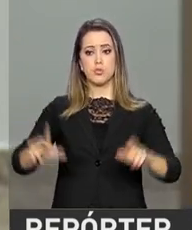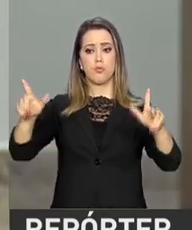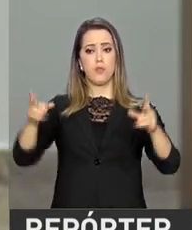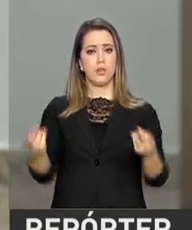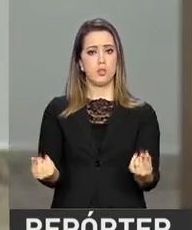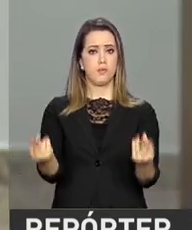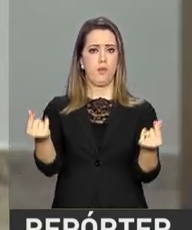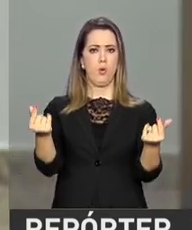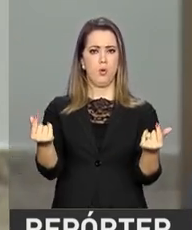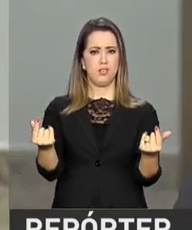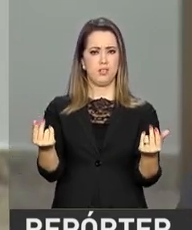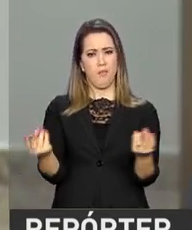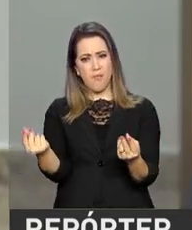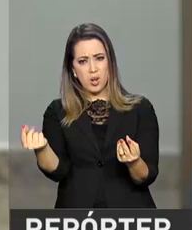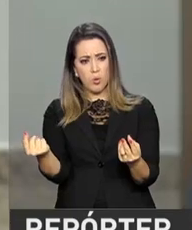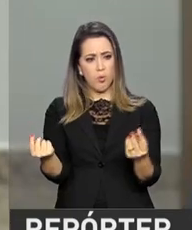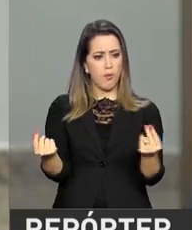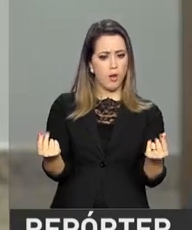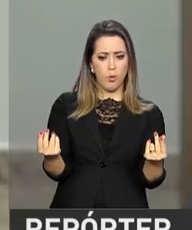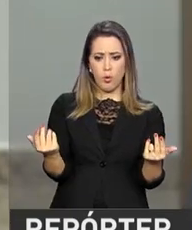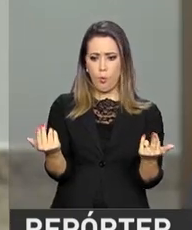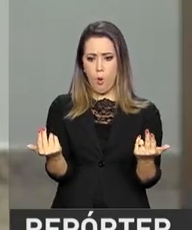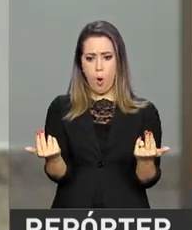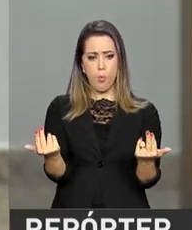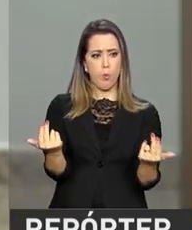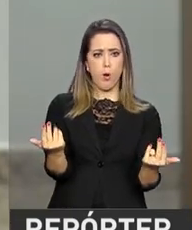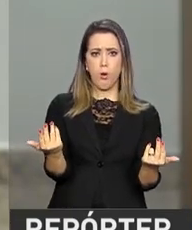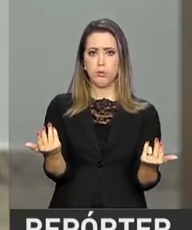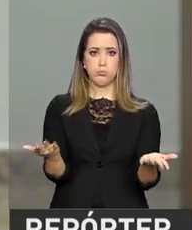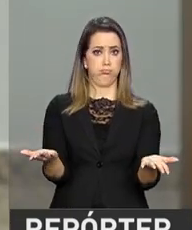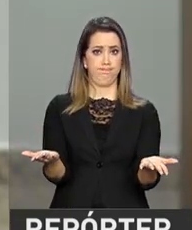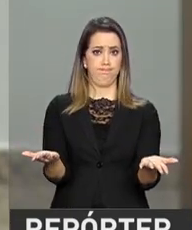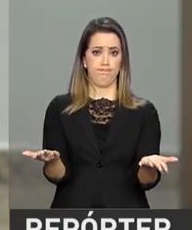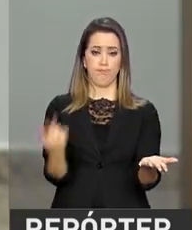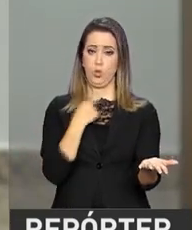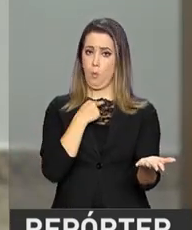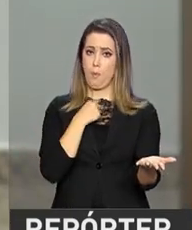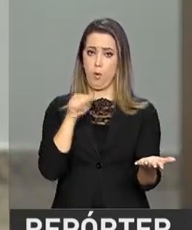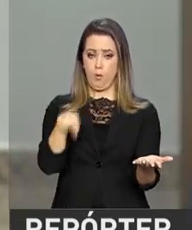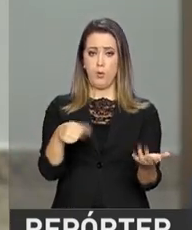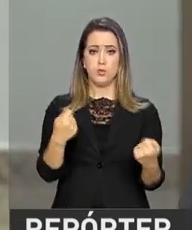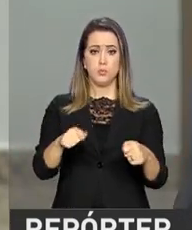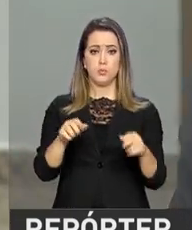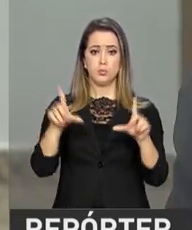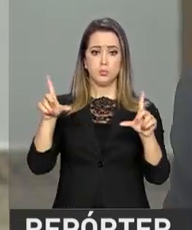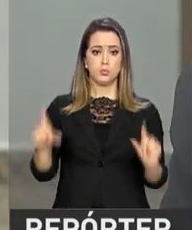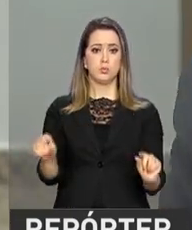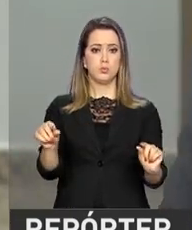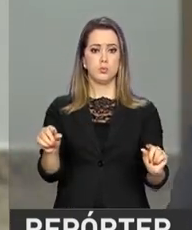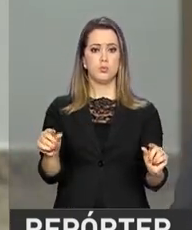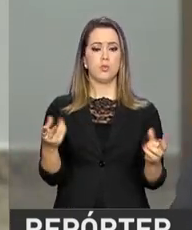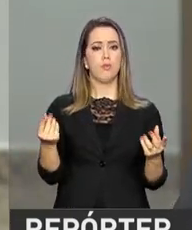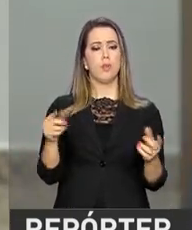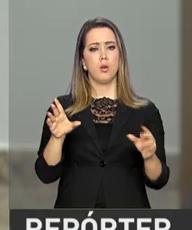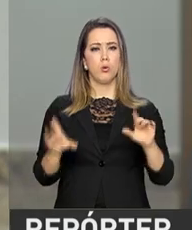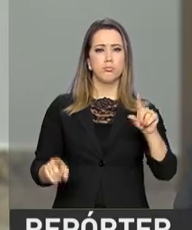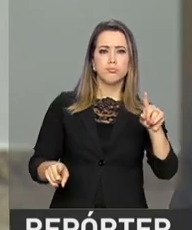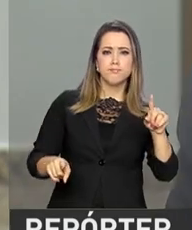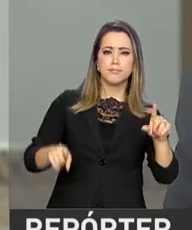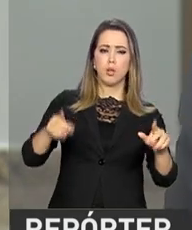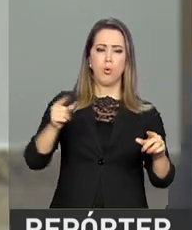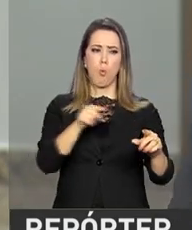preço e o consumidor tem direito a ter o preço mais baixo mais baixo escolheu peso maior e isso